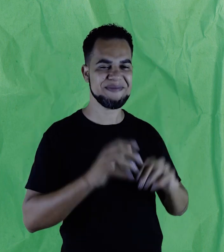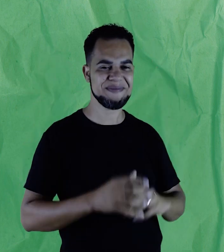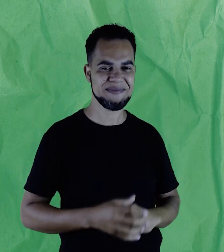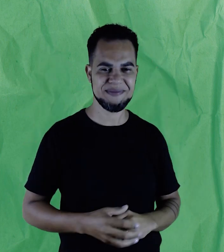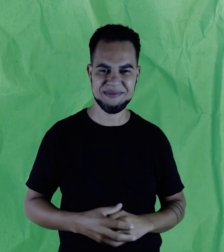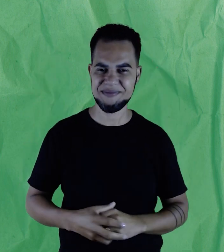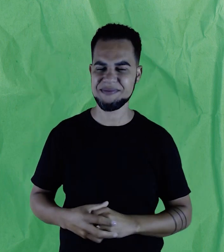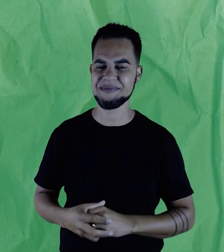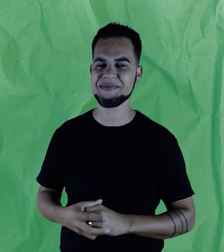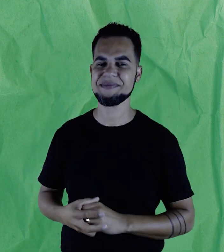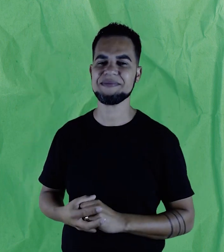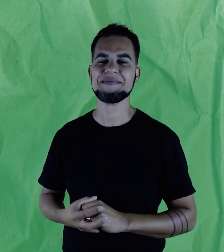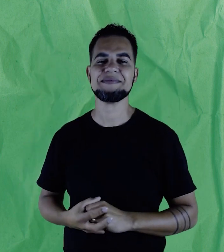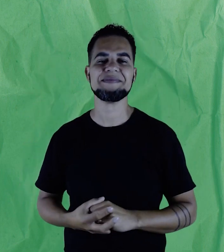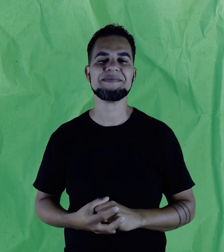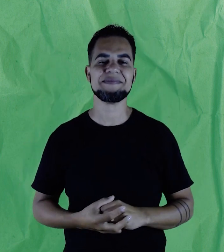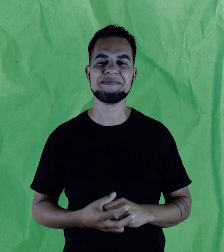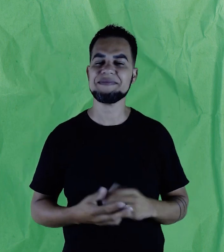miau.